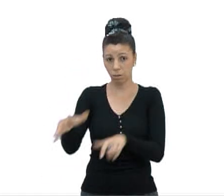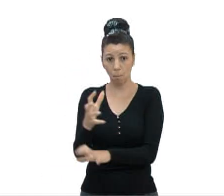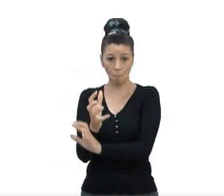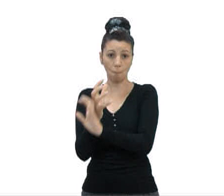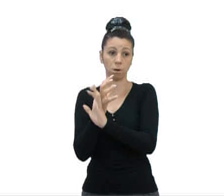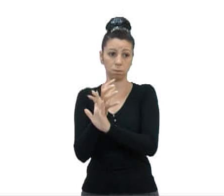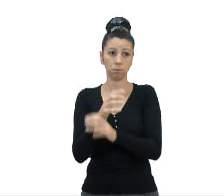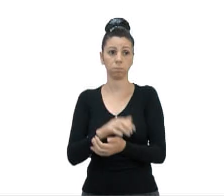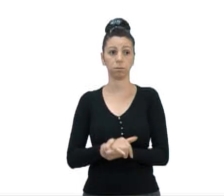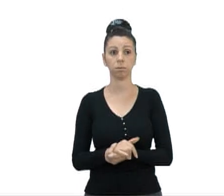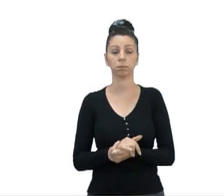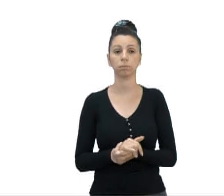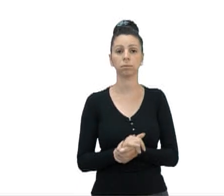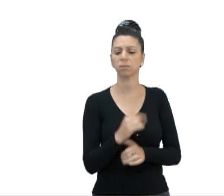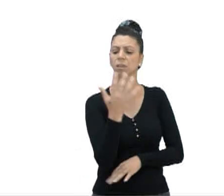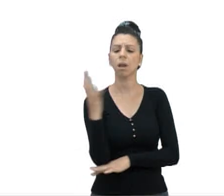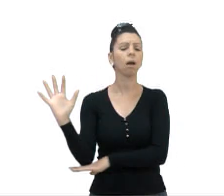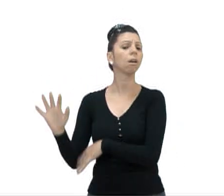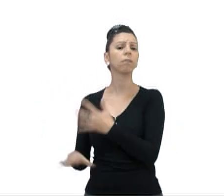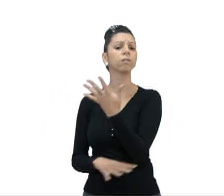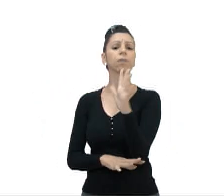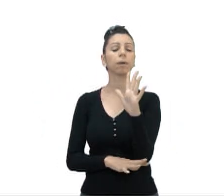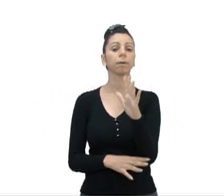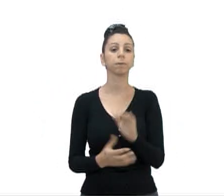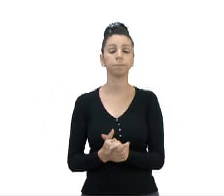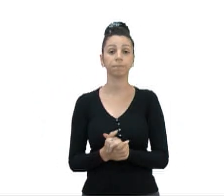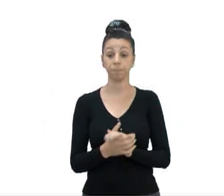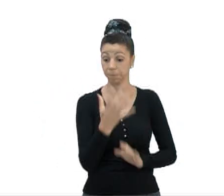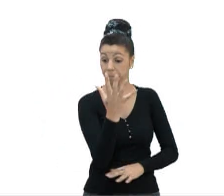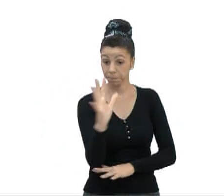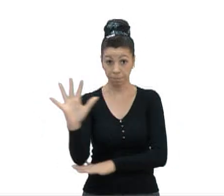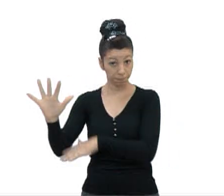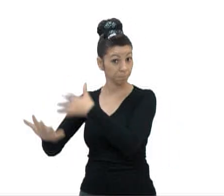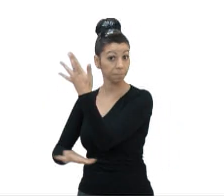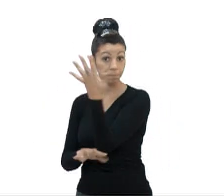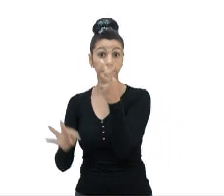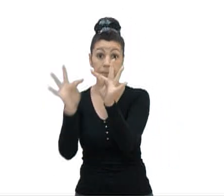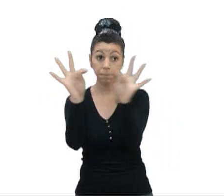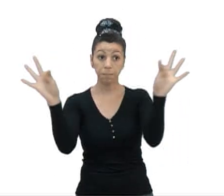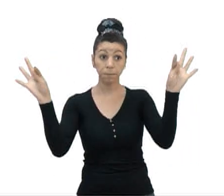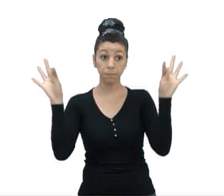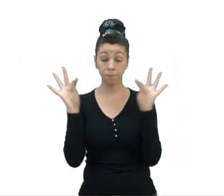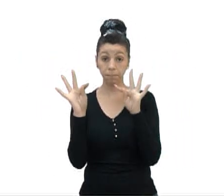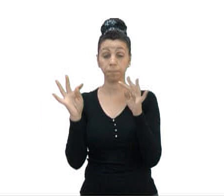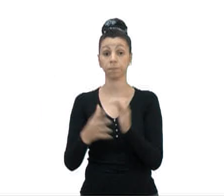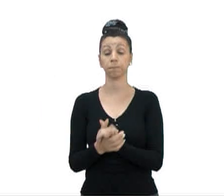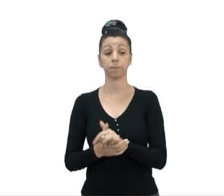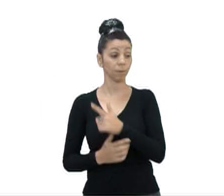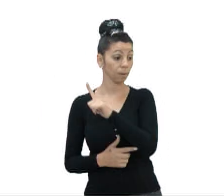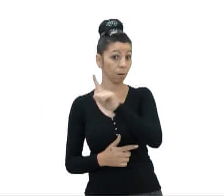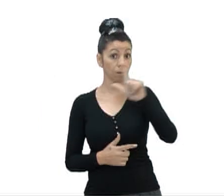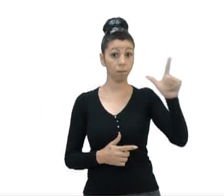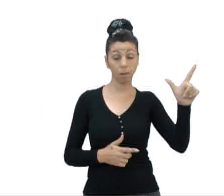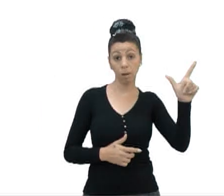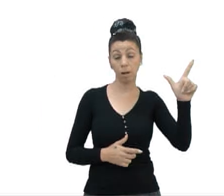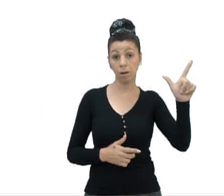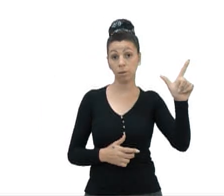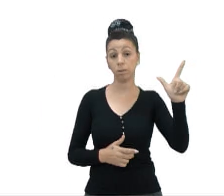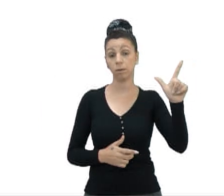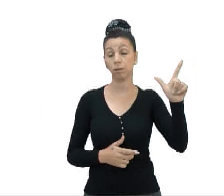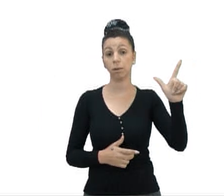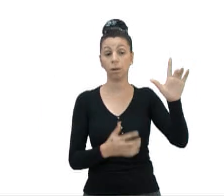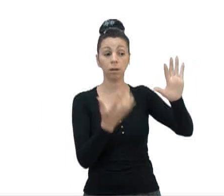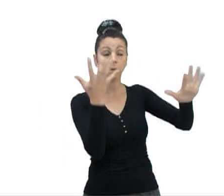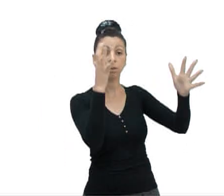temperatura. Qual é a vegetação típica? É a floresta temperada. Na porção leste ocorrem o clima semiárido